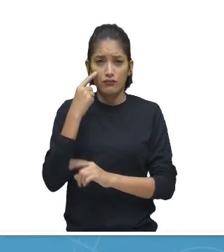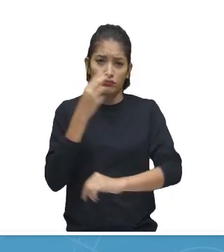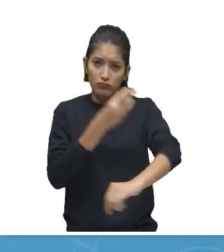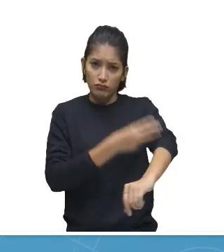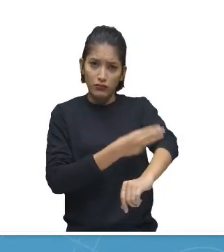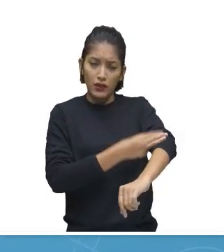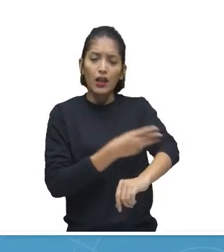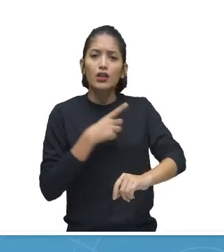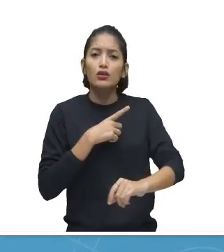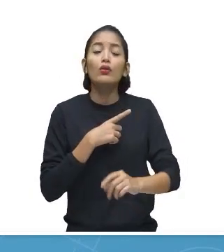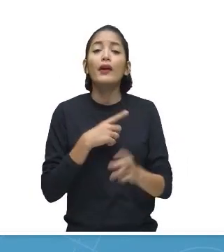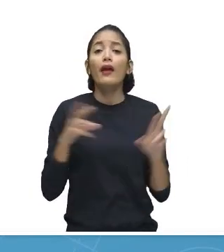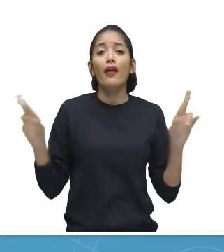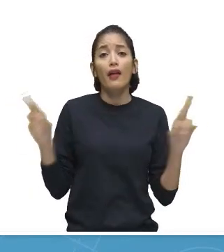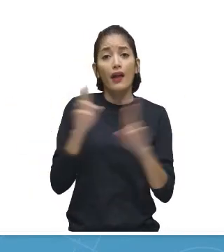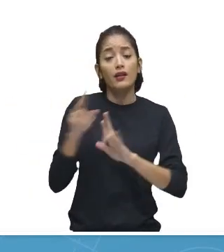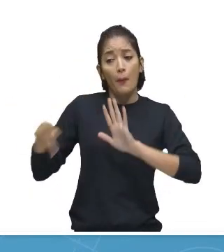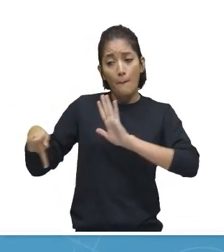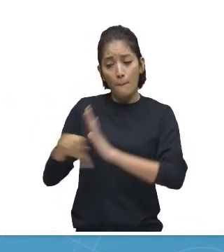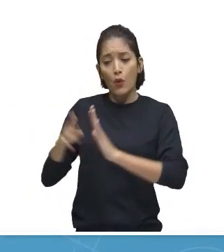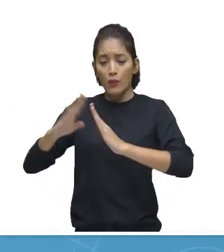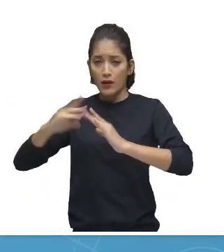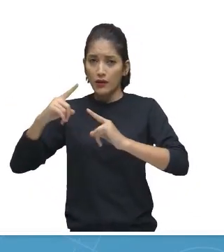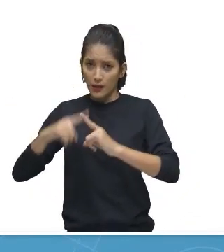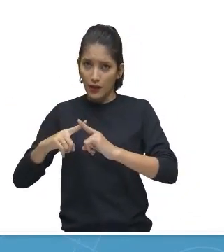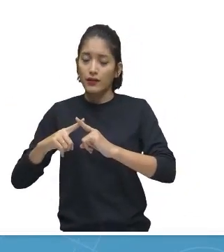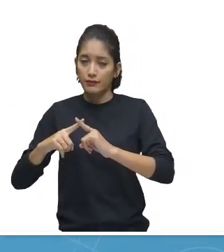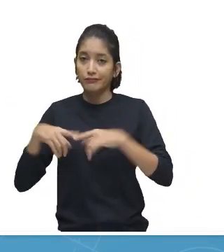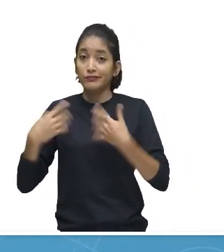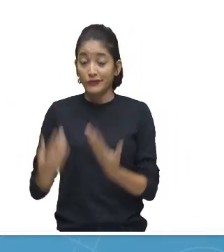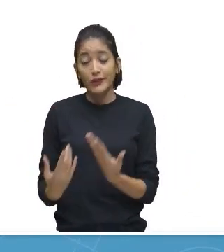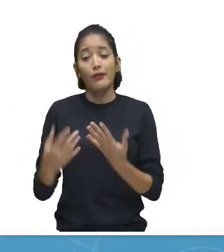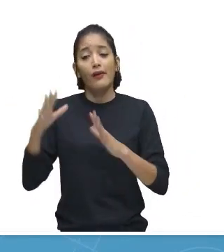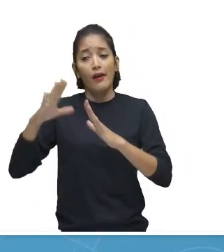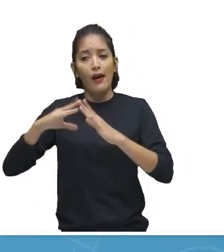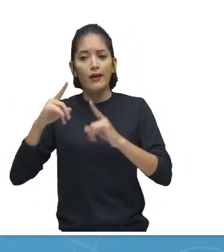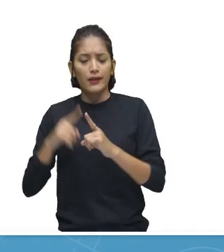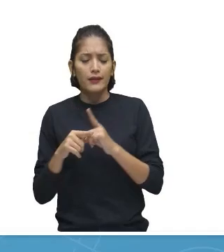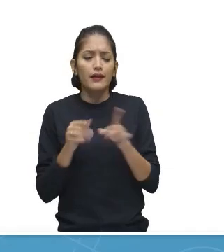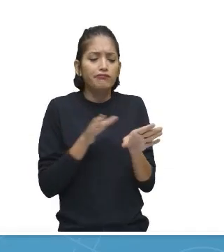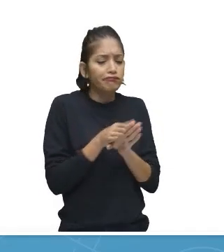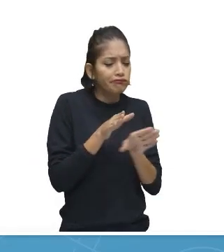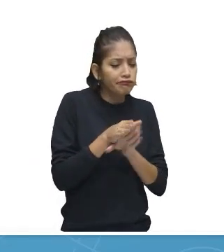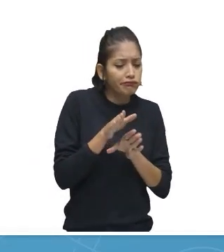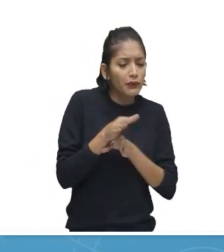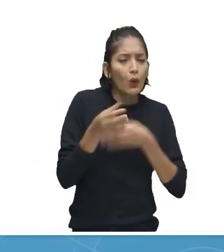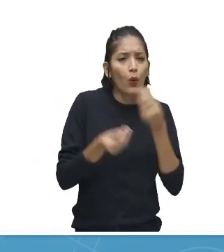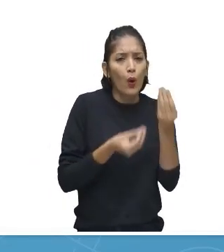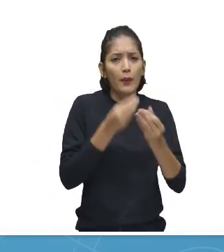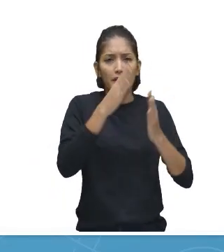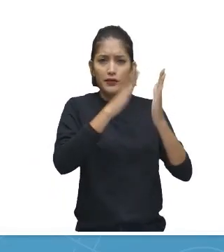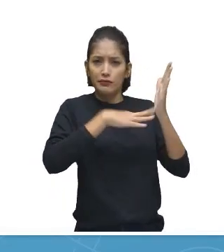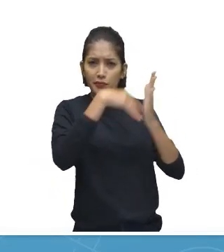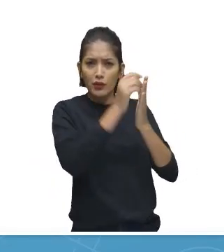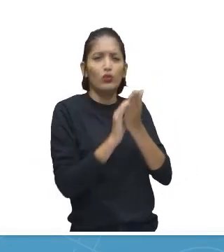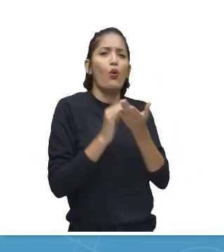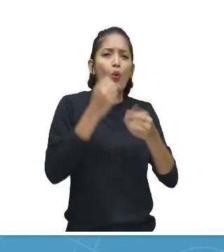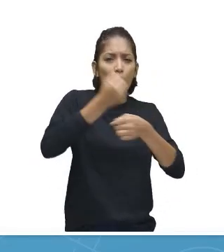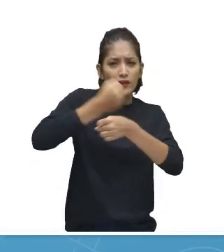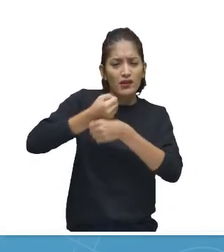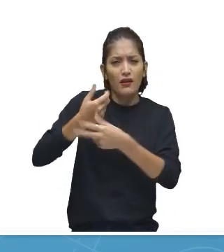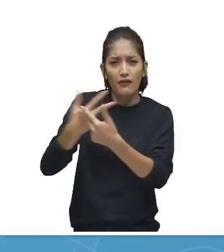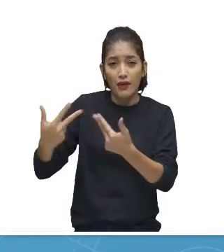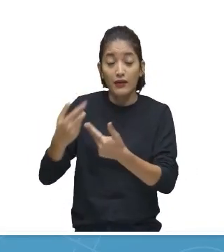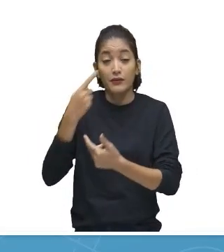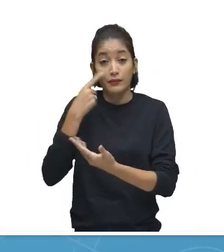uma forte relação com a igreja. A igreja, ela direcionava essas produções. Aí a gente está vendo imagens, né, de pintura,